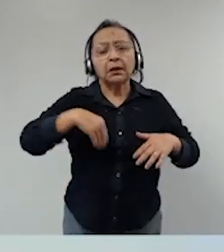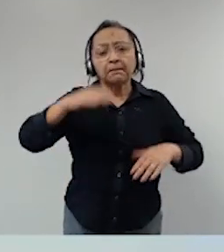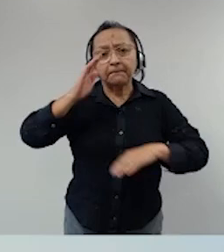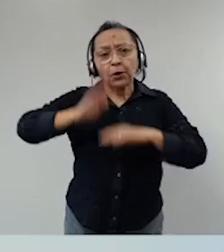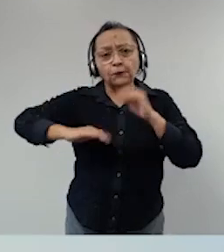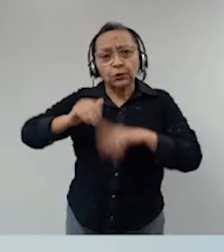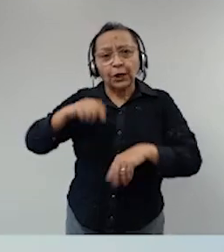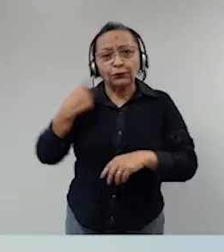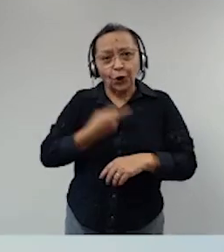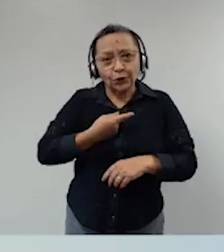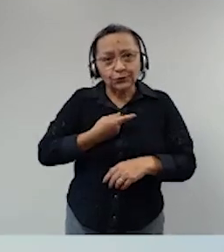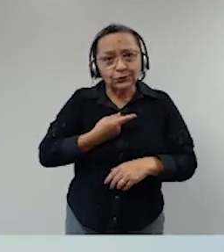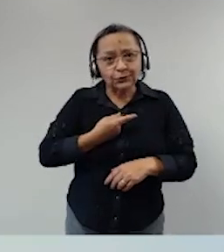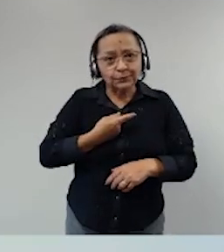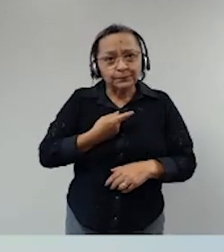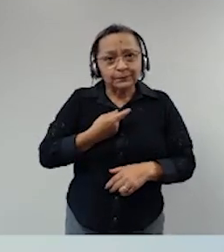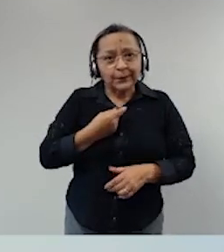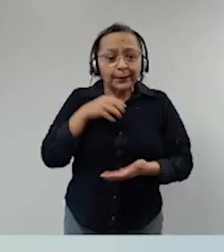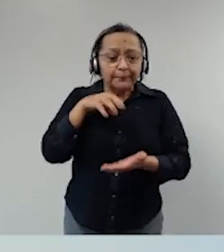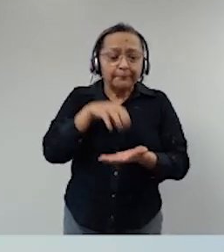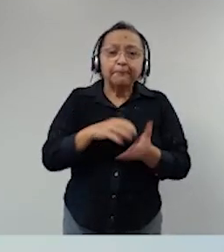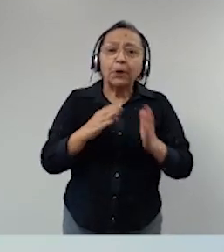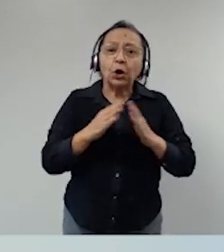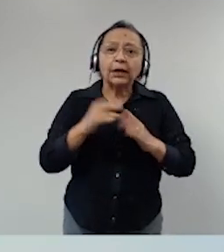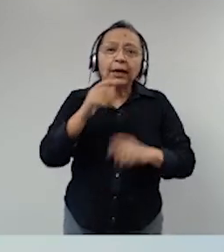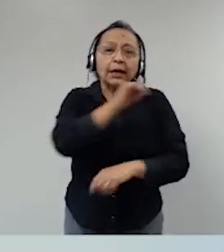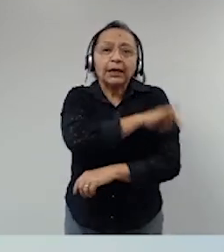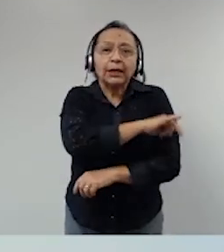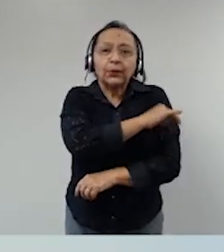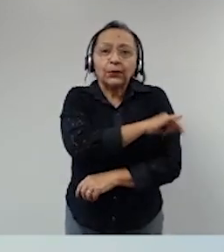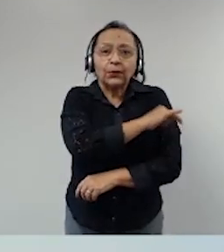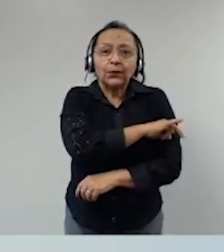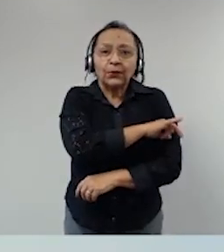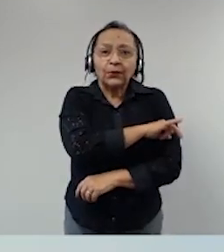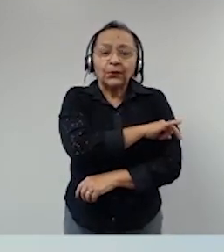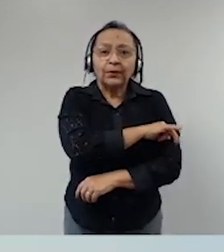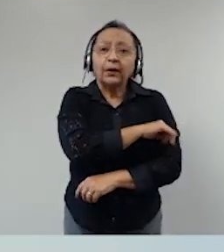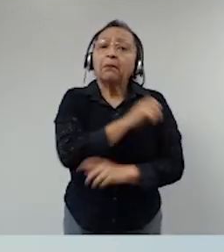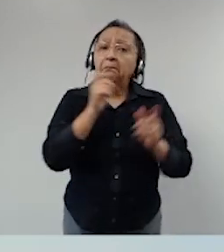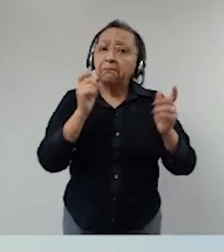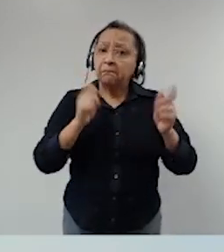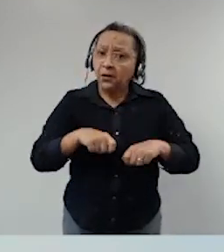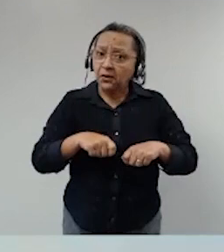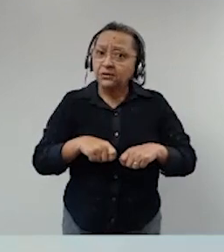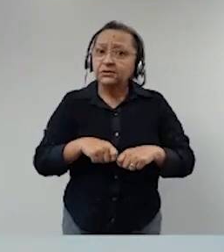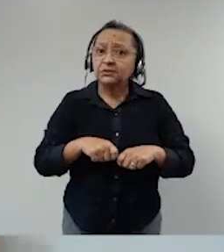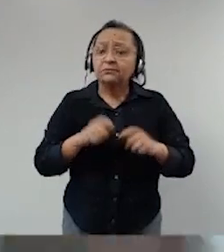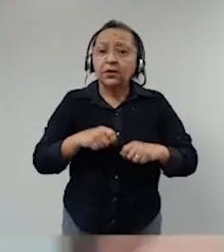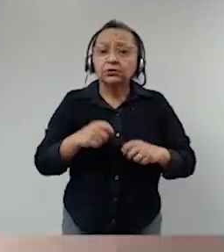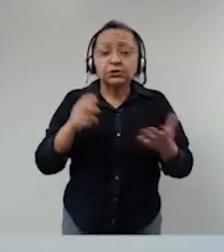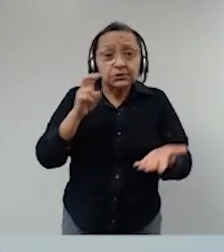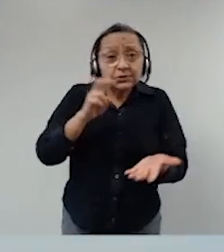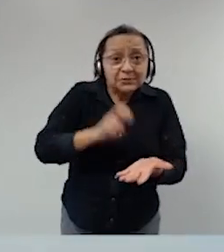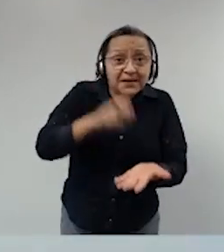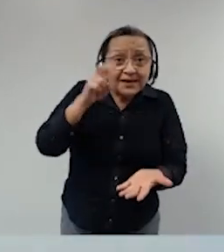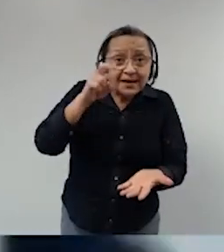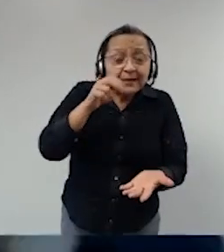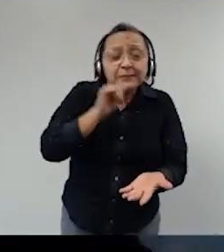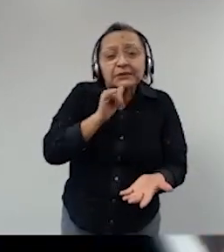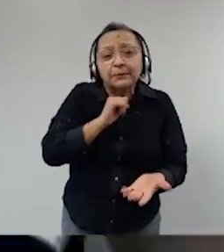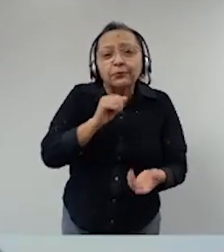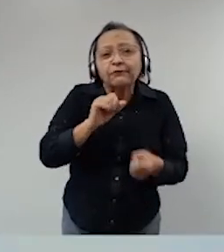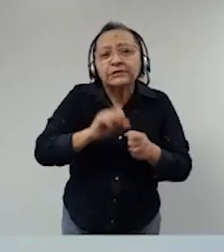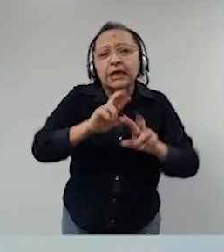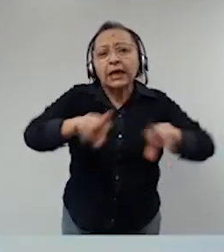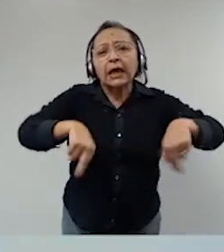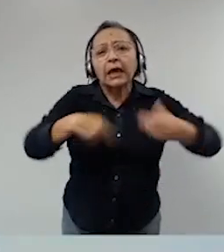por exemplo, sediado no Rio de Janeiro, não é? Ele pode, no início da manhã, por exemplo, fazer uma